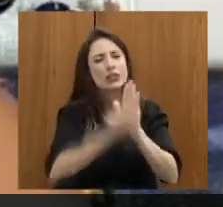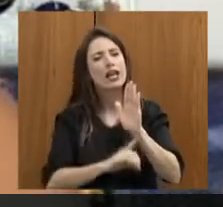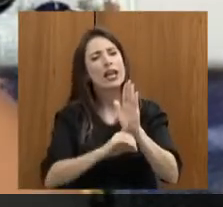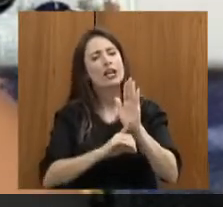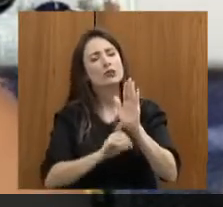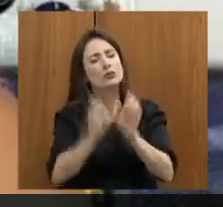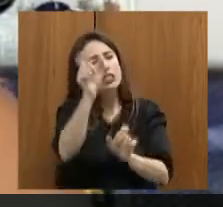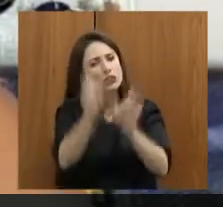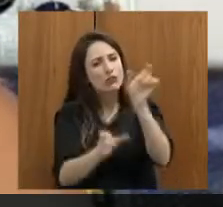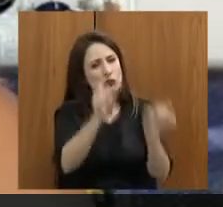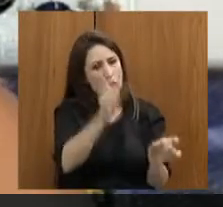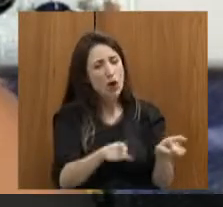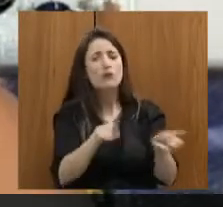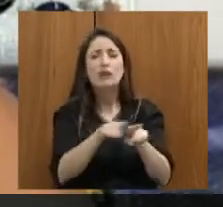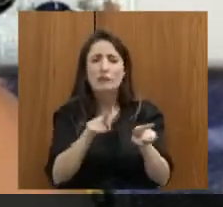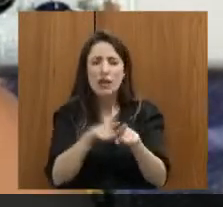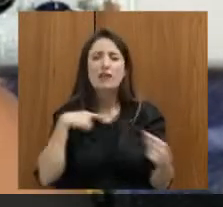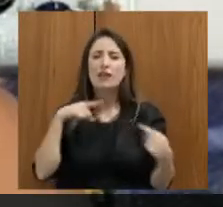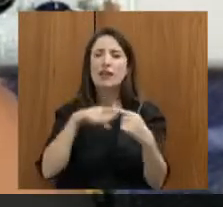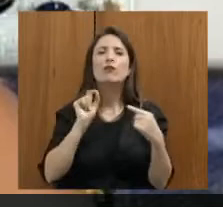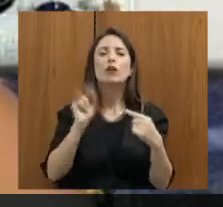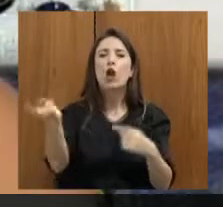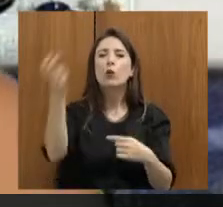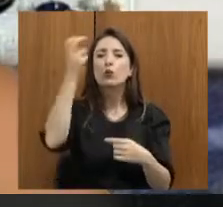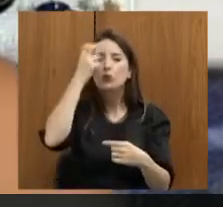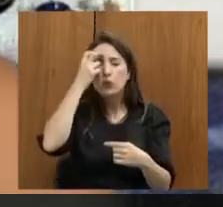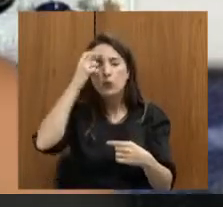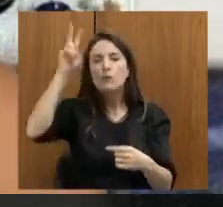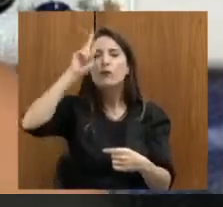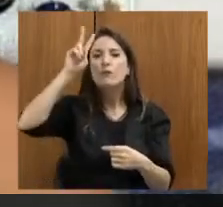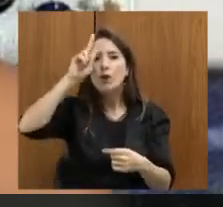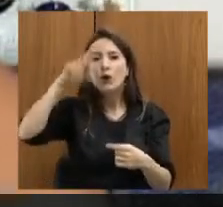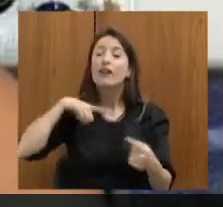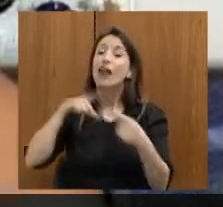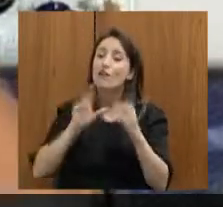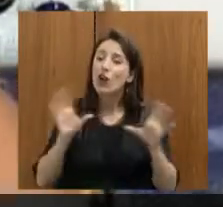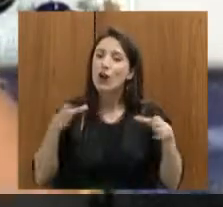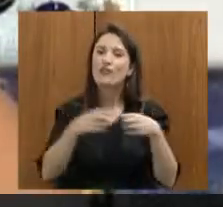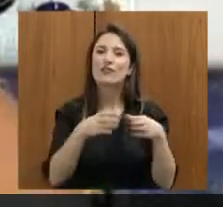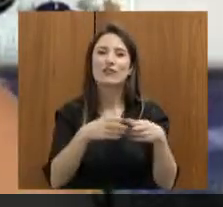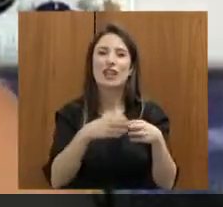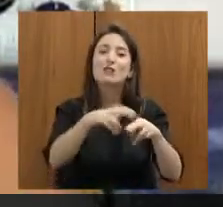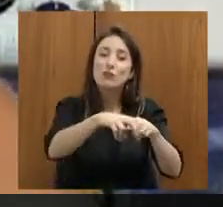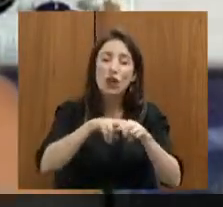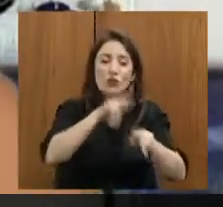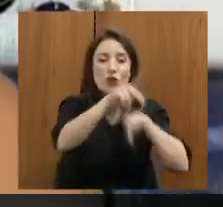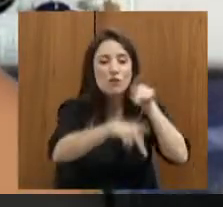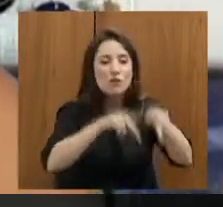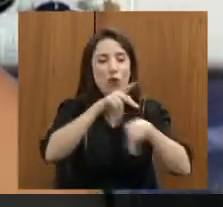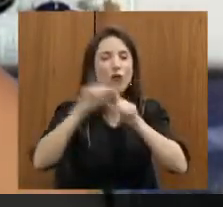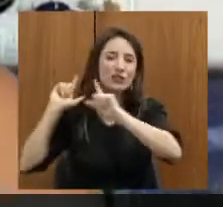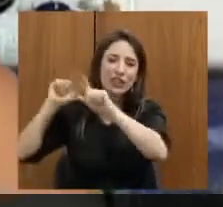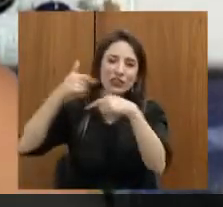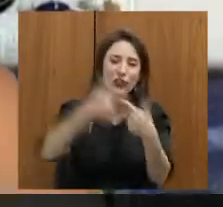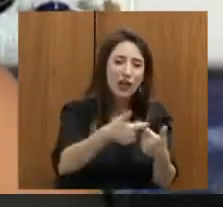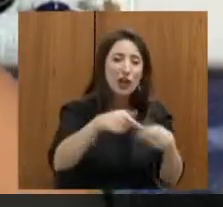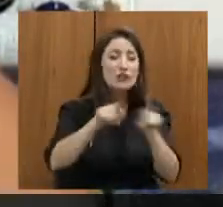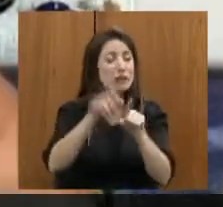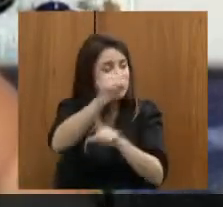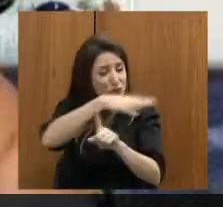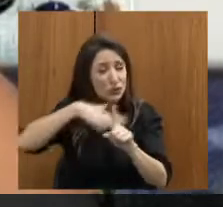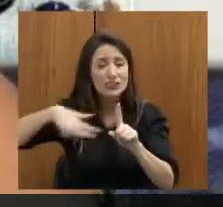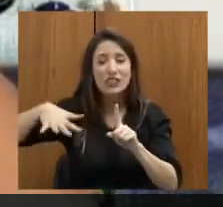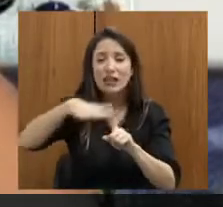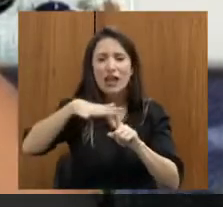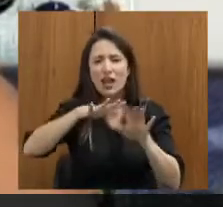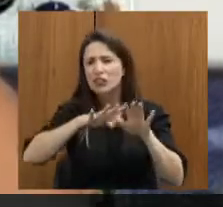EA memória e se relaciona ao coletividade tanto enquanto pode comunidades tradicionais quanto com a sociedade Global mais